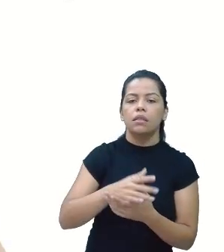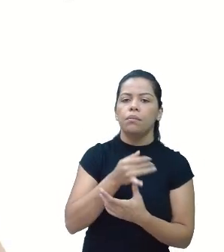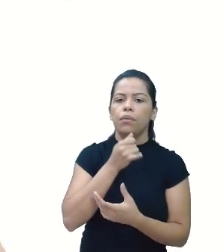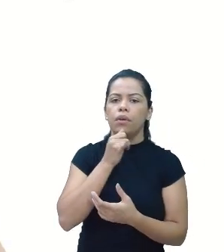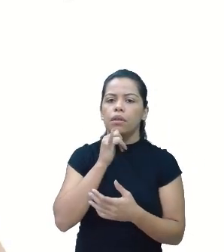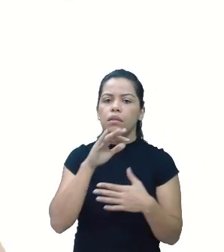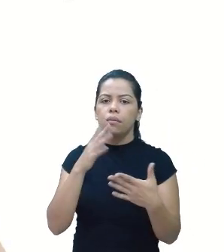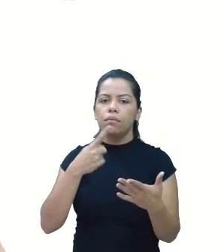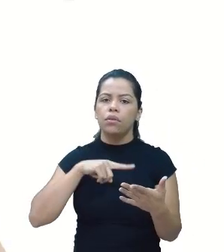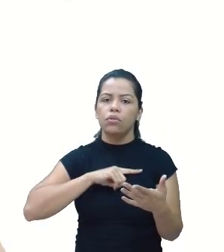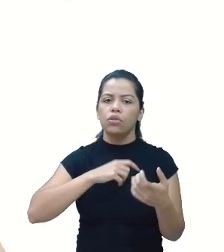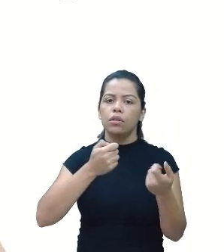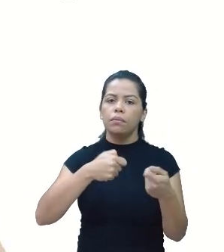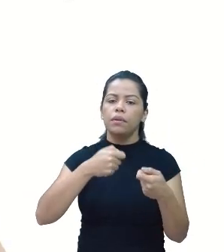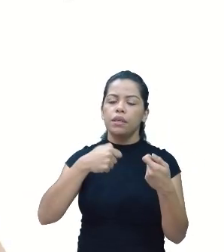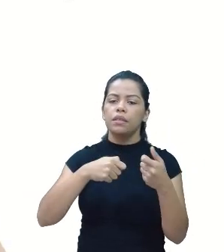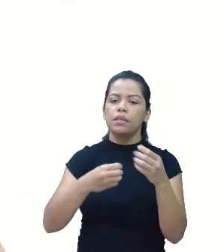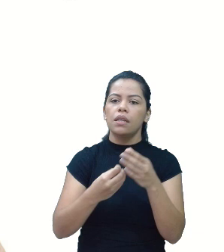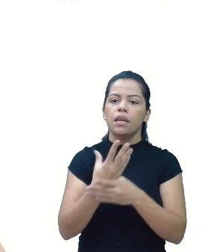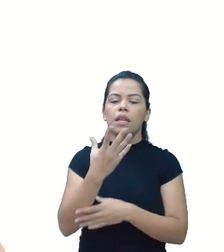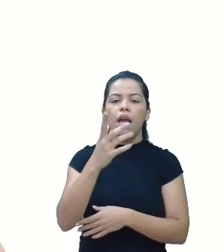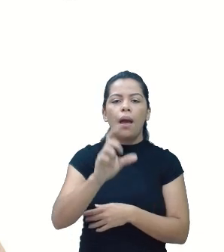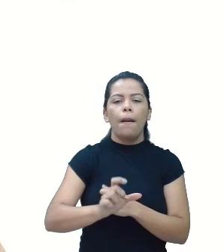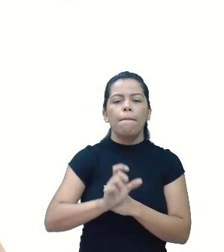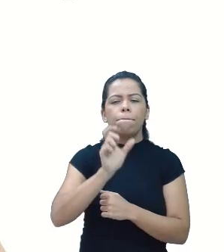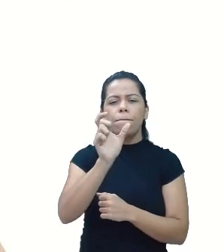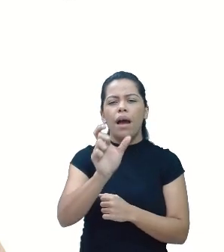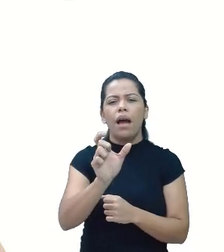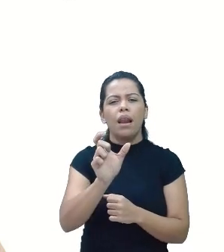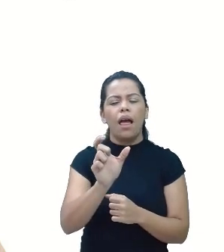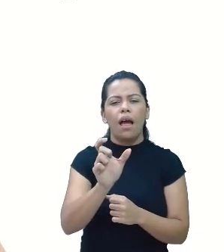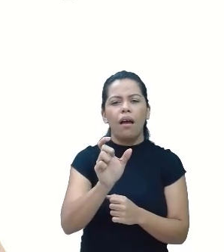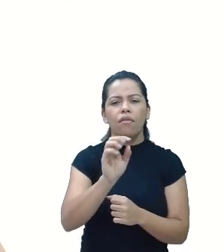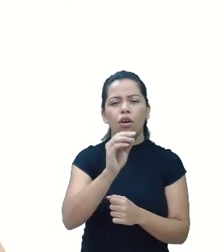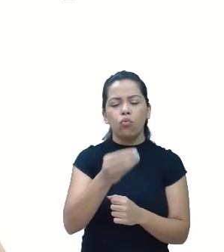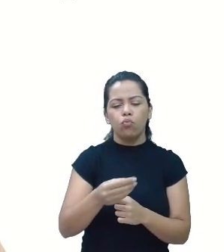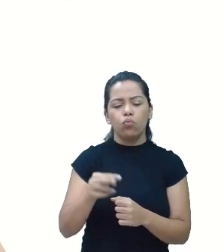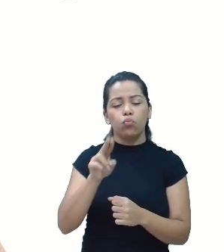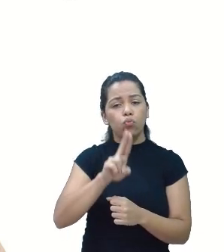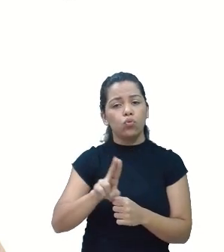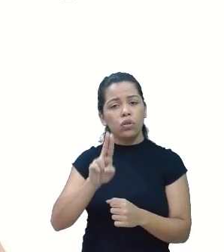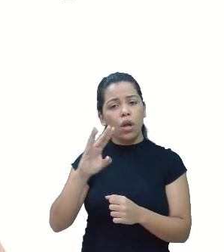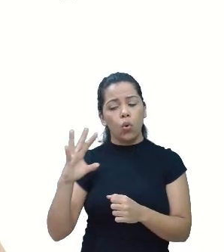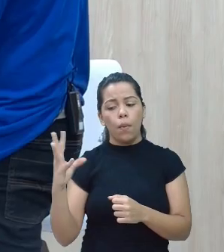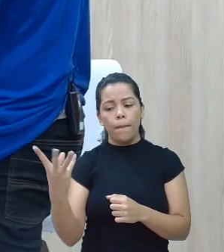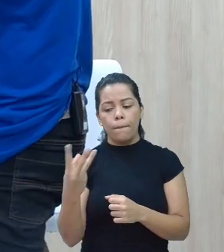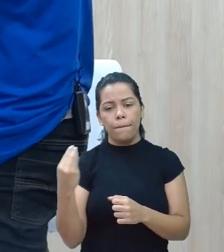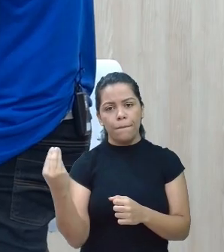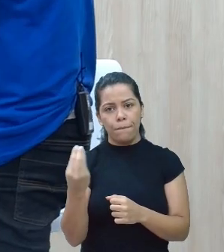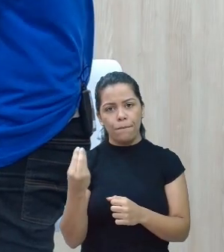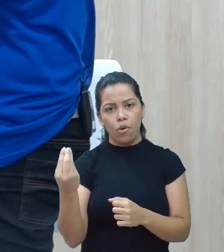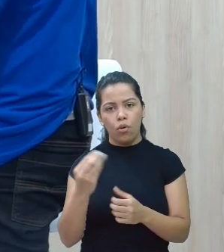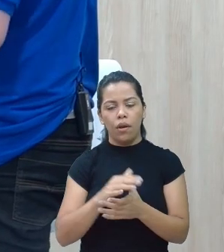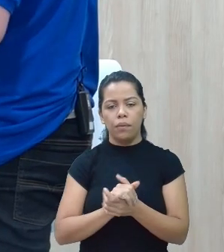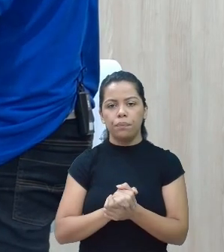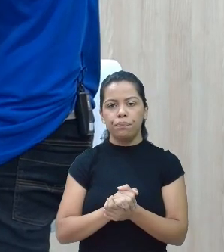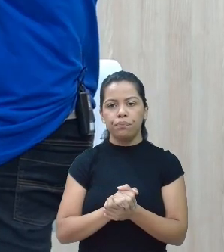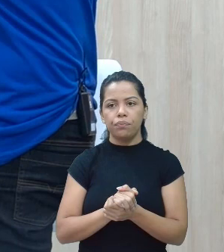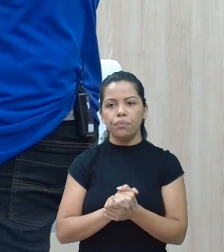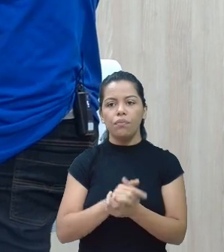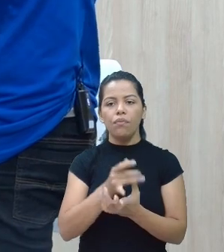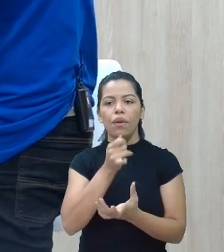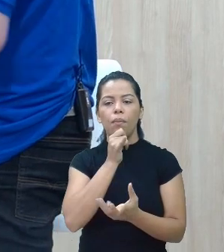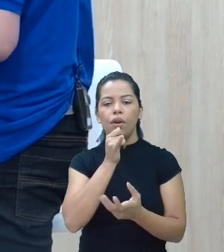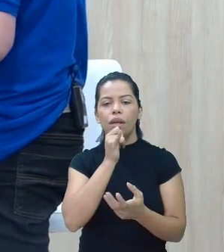exemplo, tem que formar palavras com o plural, tá certo? Então veja, palavras com O formam um plural